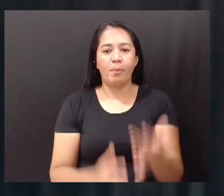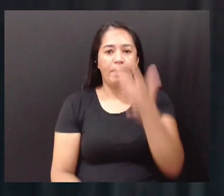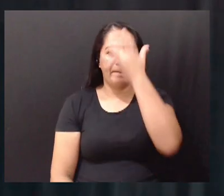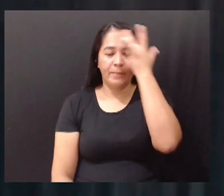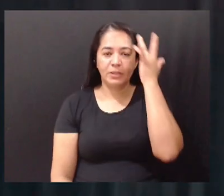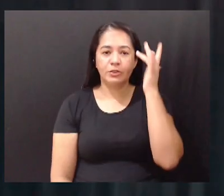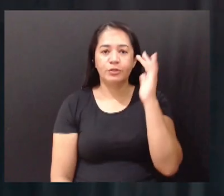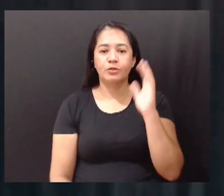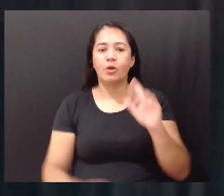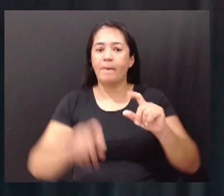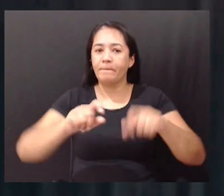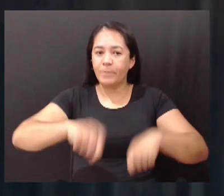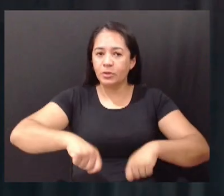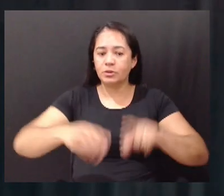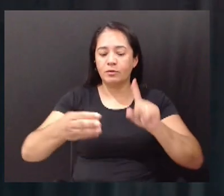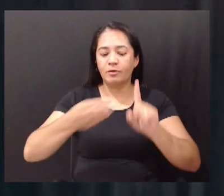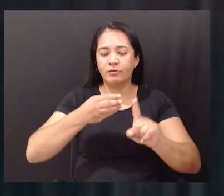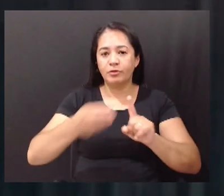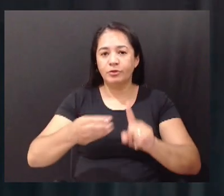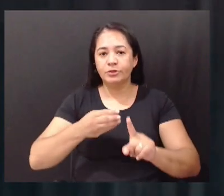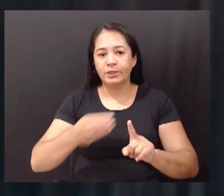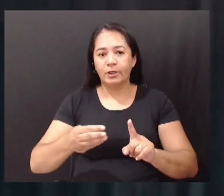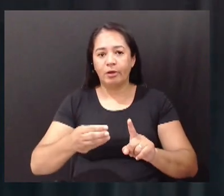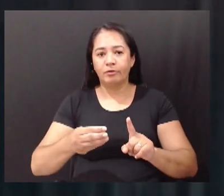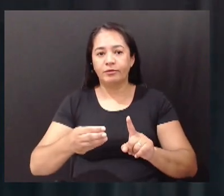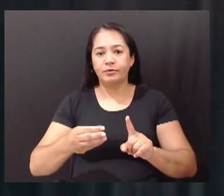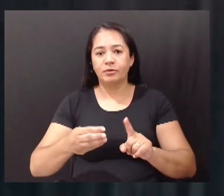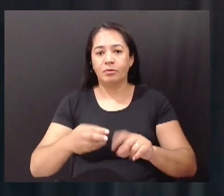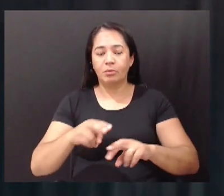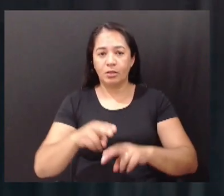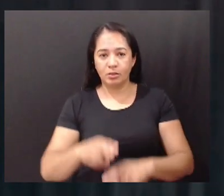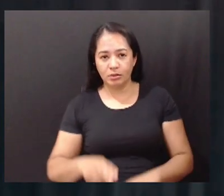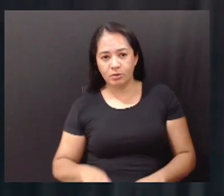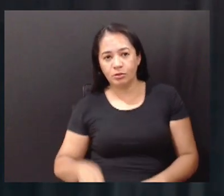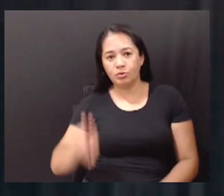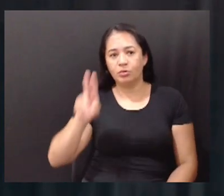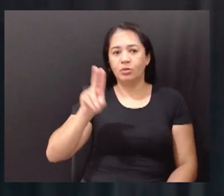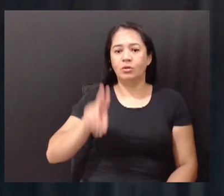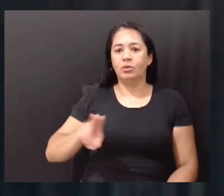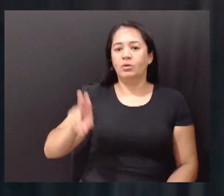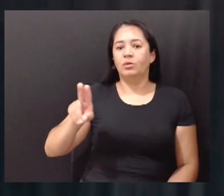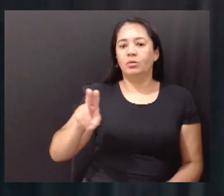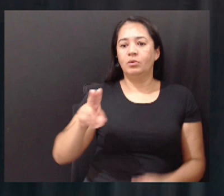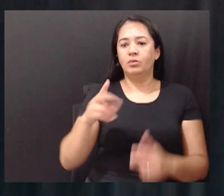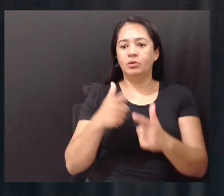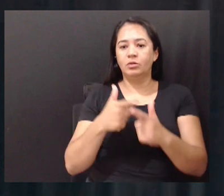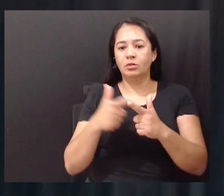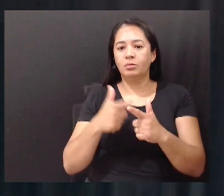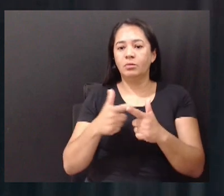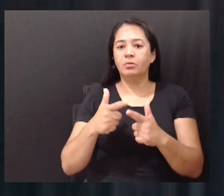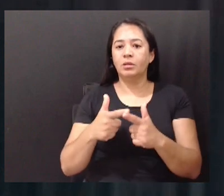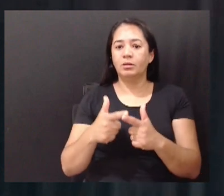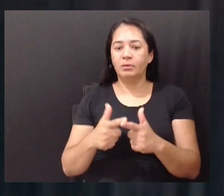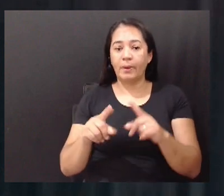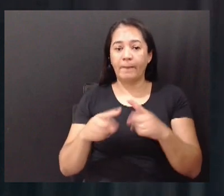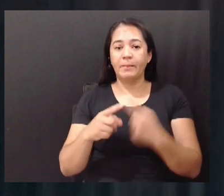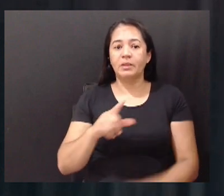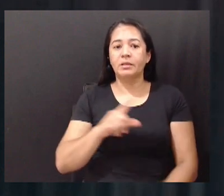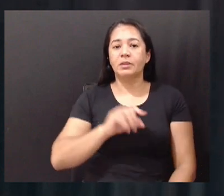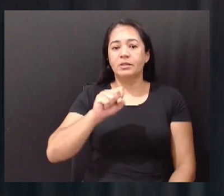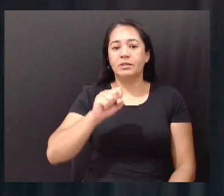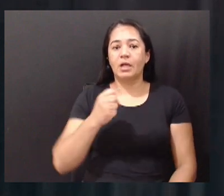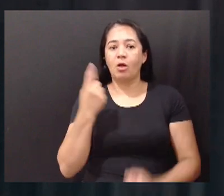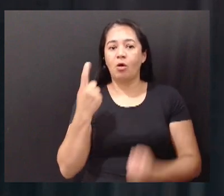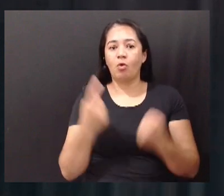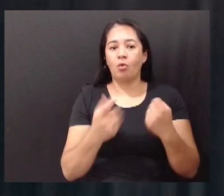a adquirir esse uso problemático, né, das tecnologias, mas existem sim algumas pessoas Uhum,